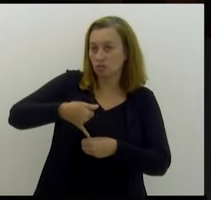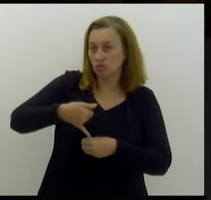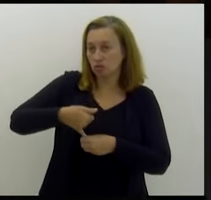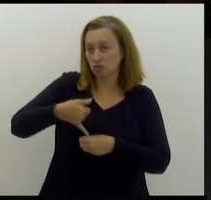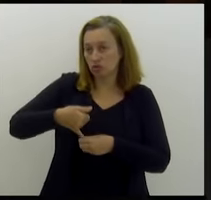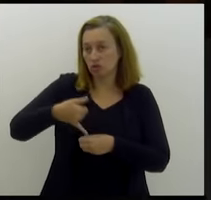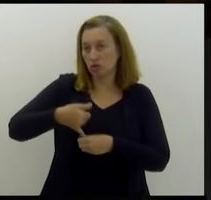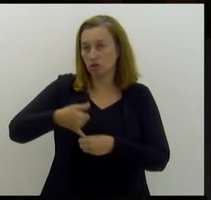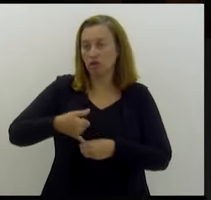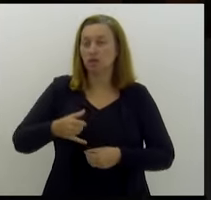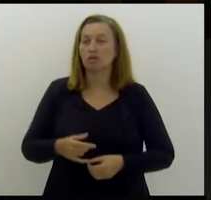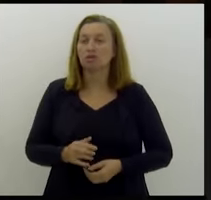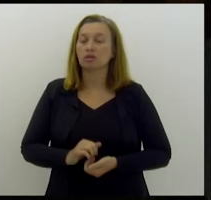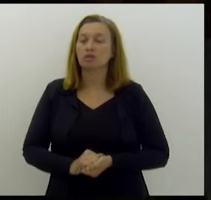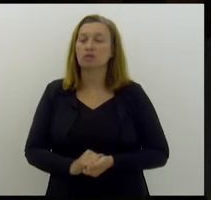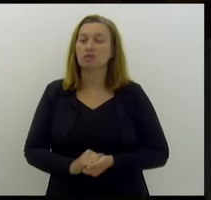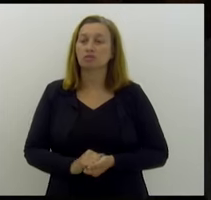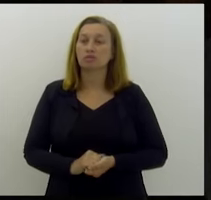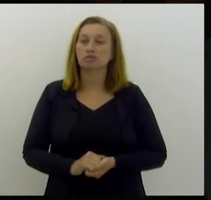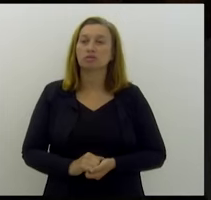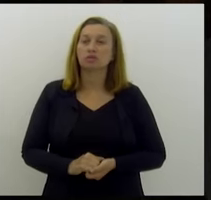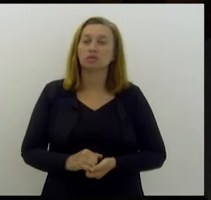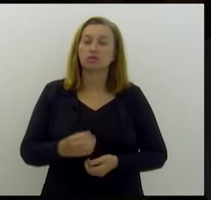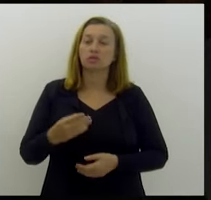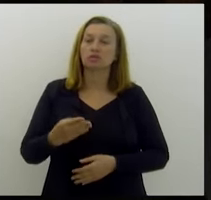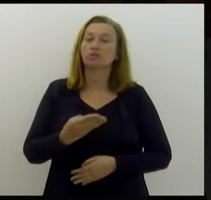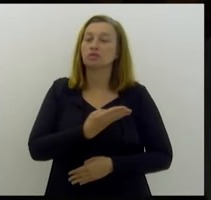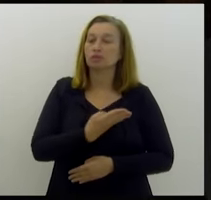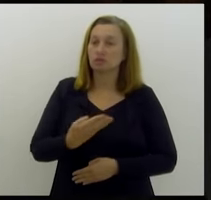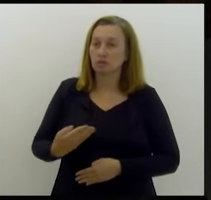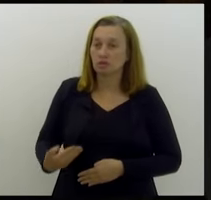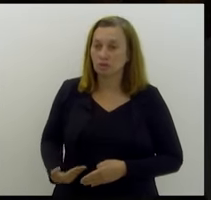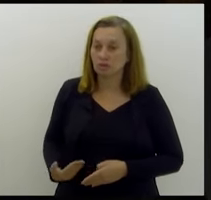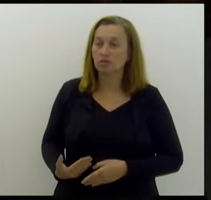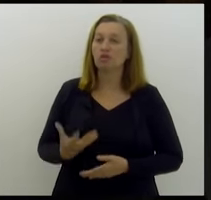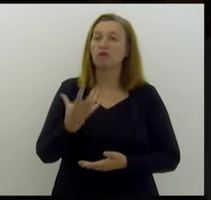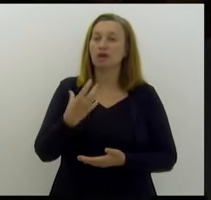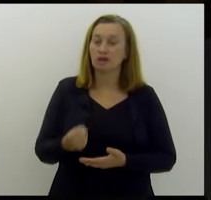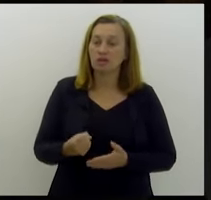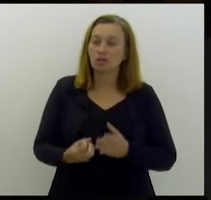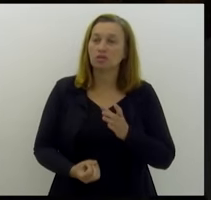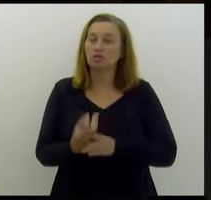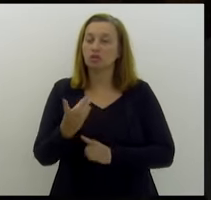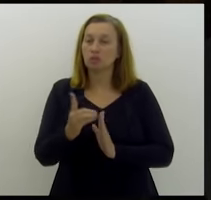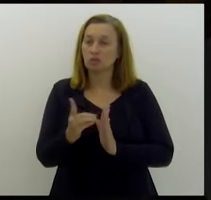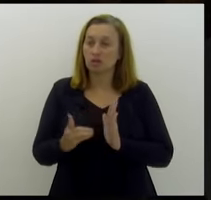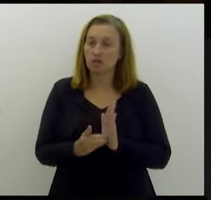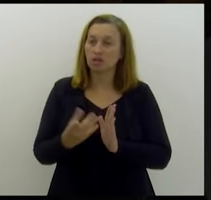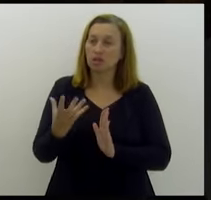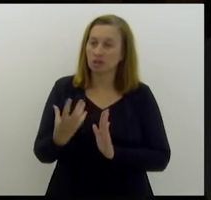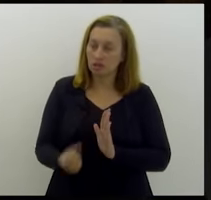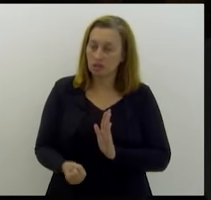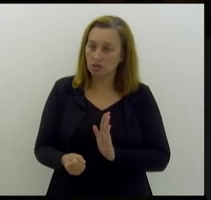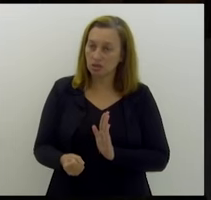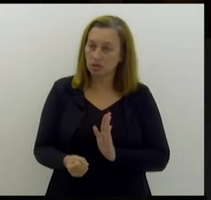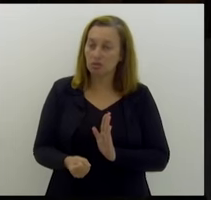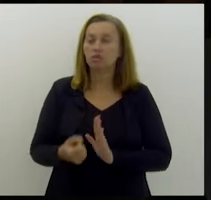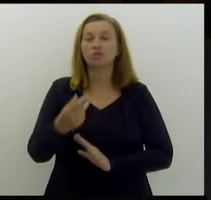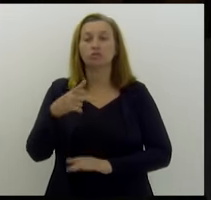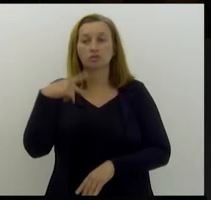decente e estruturante pro nosso estado Cláudio Castro aceitou fez um decreto aderiu aquela